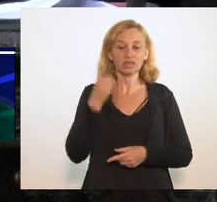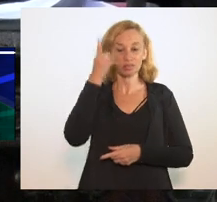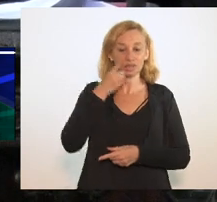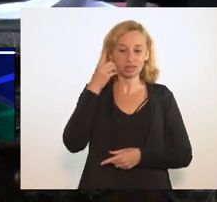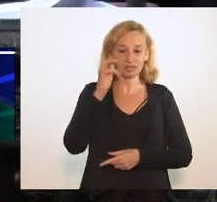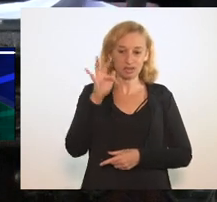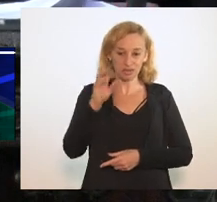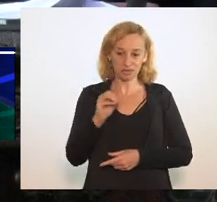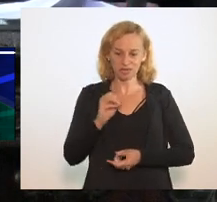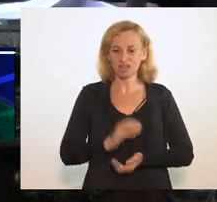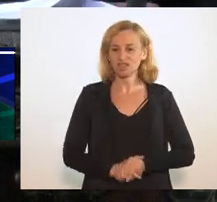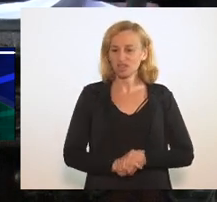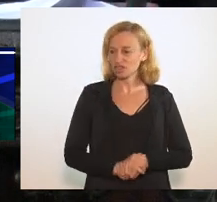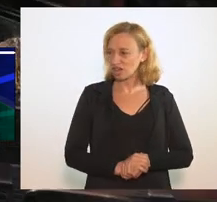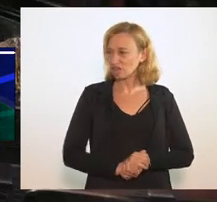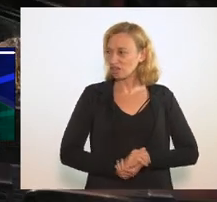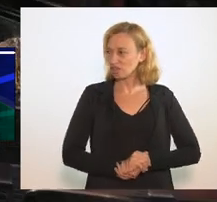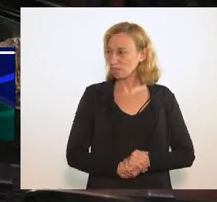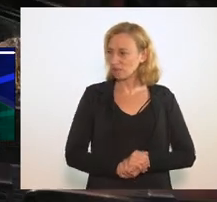Flávio.